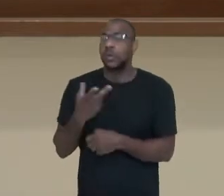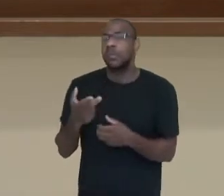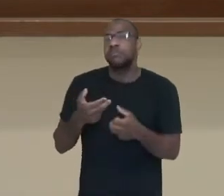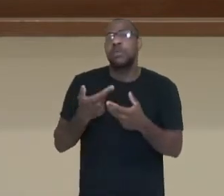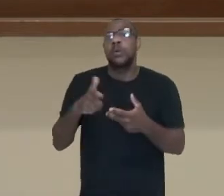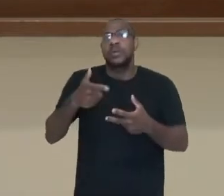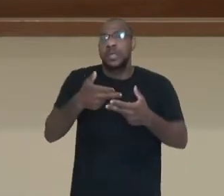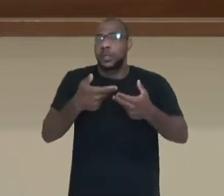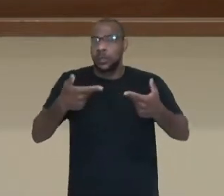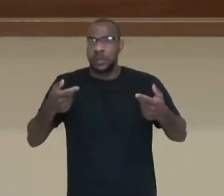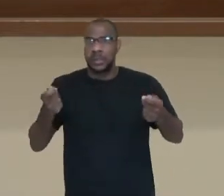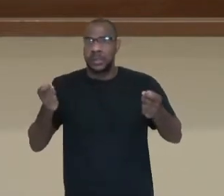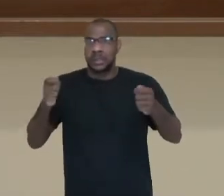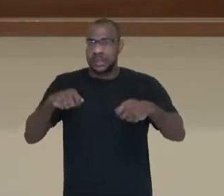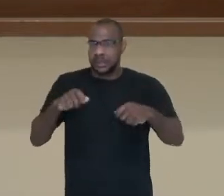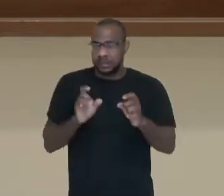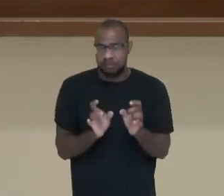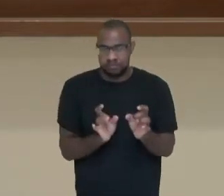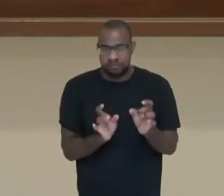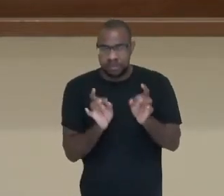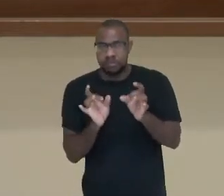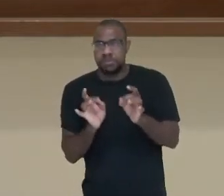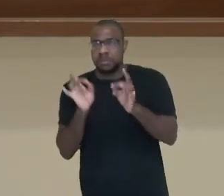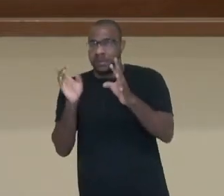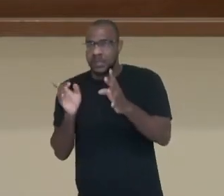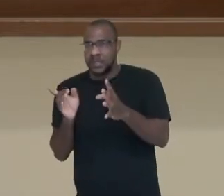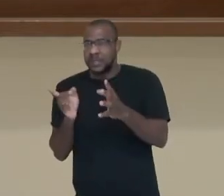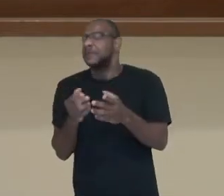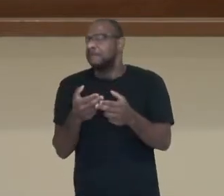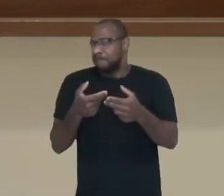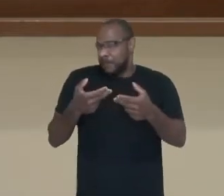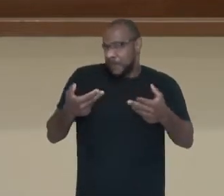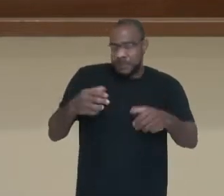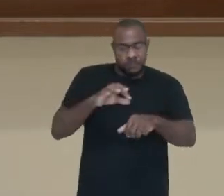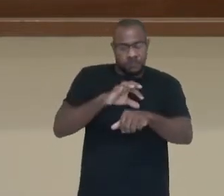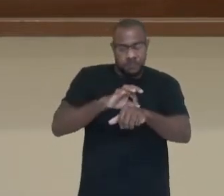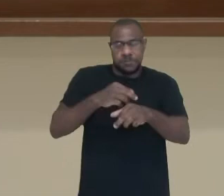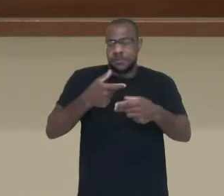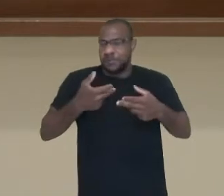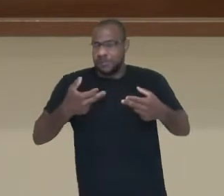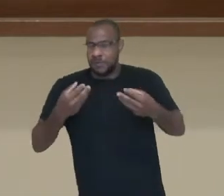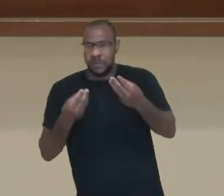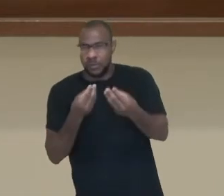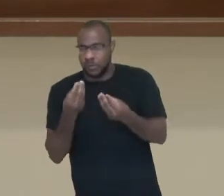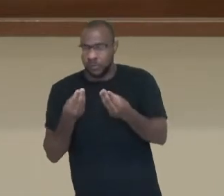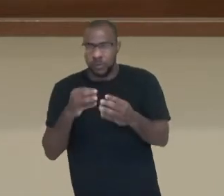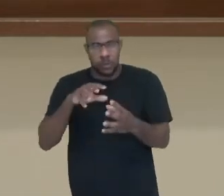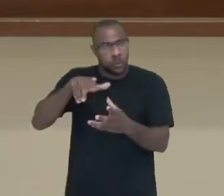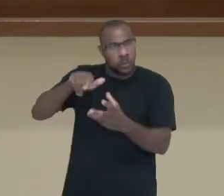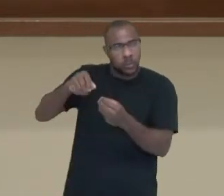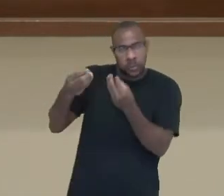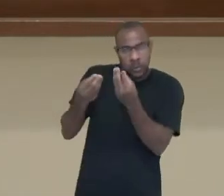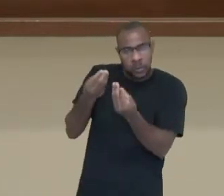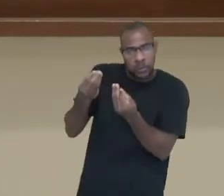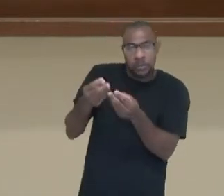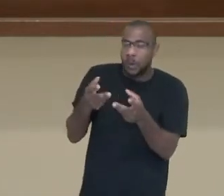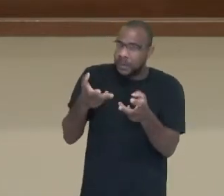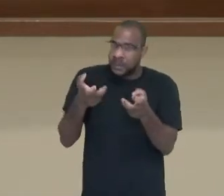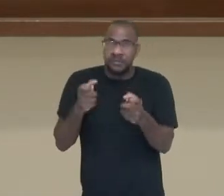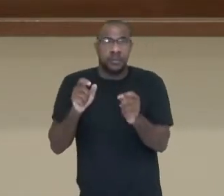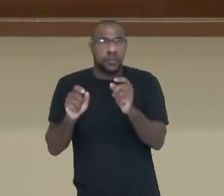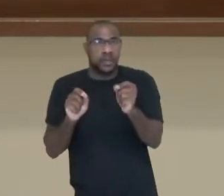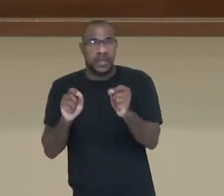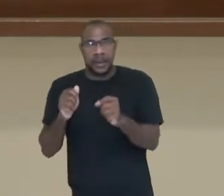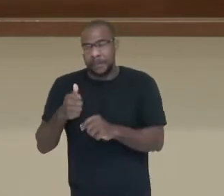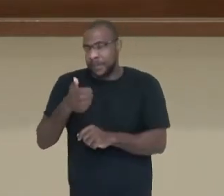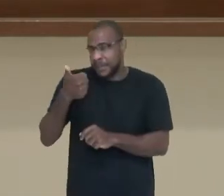importam literalmente para a exportação desses produtos em termos não só brasileiros, mas mundiais? Então, observando, claro que a primeira